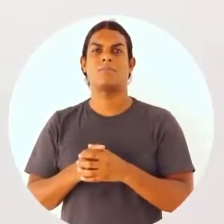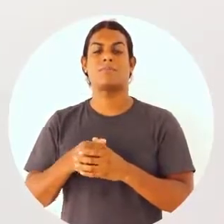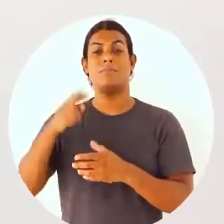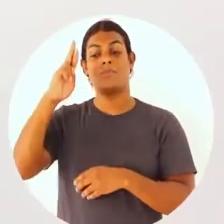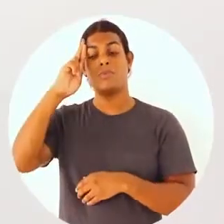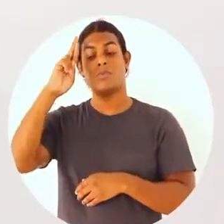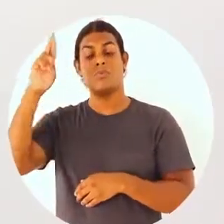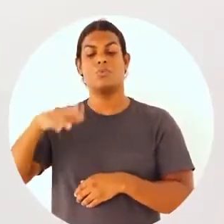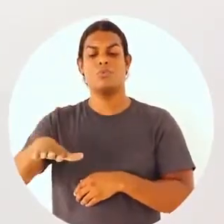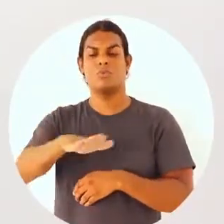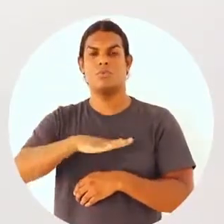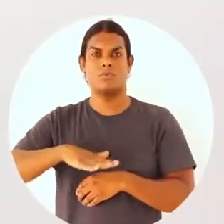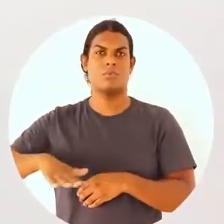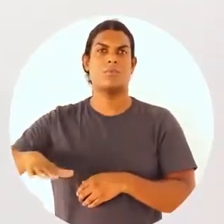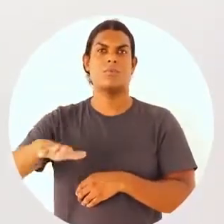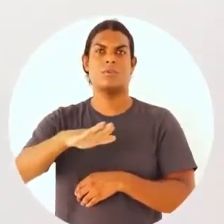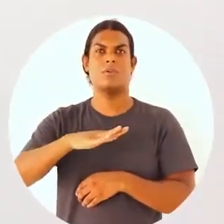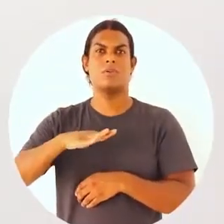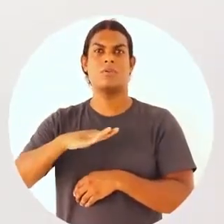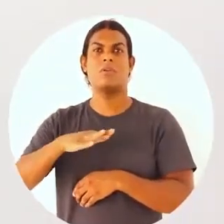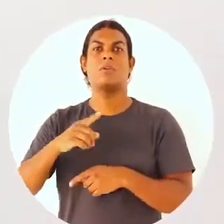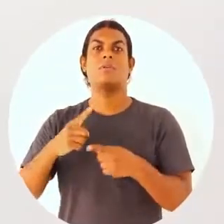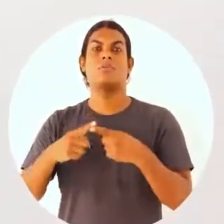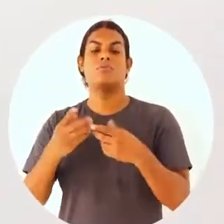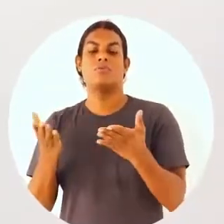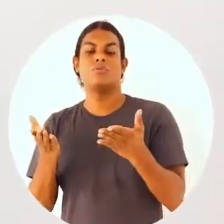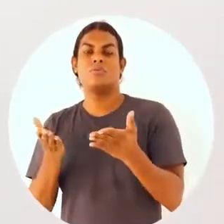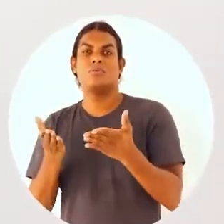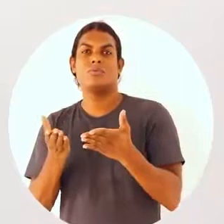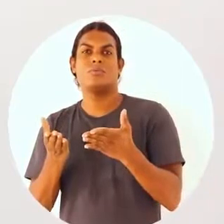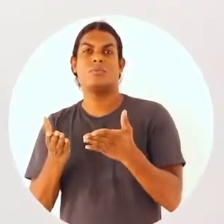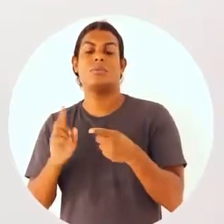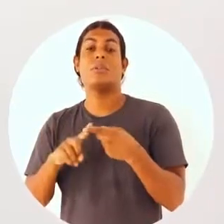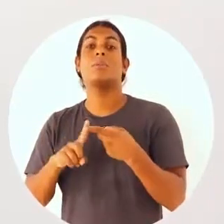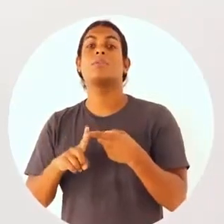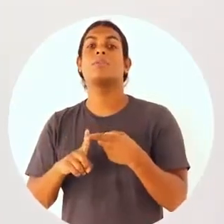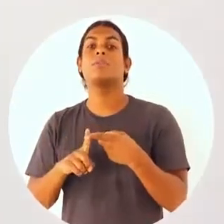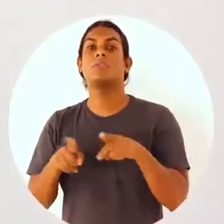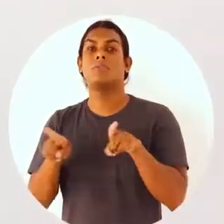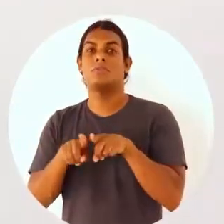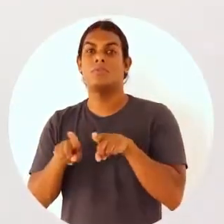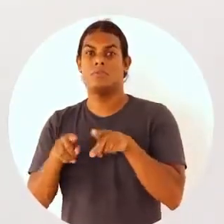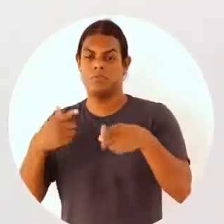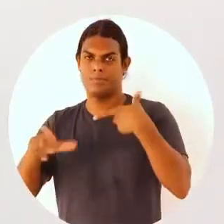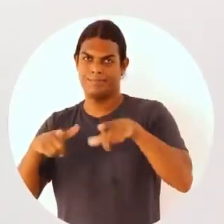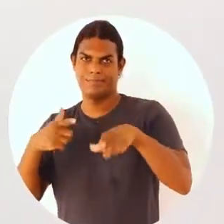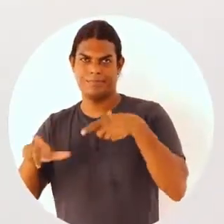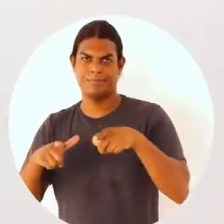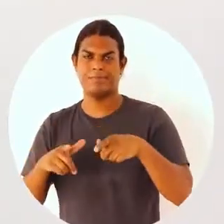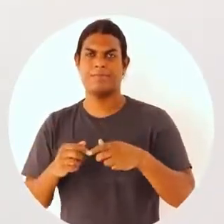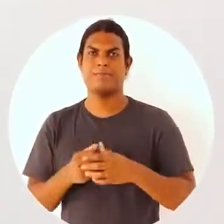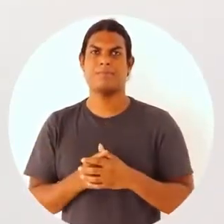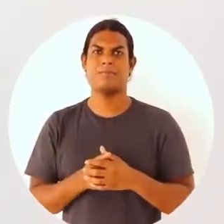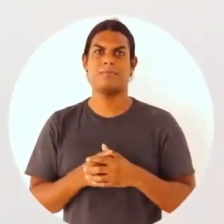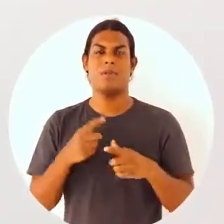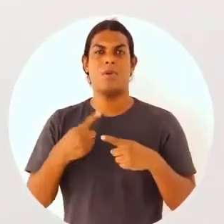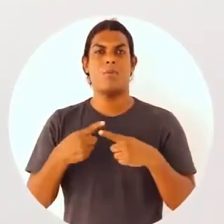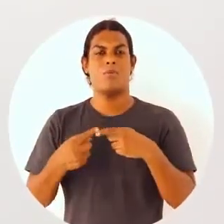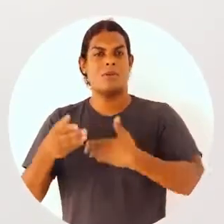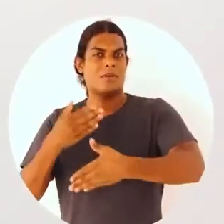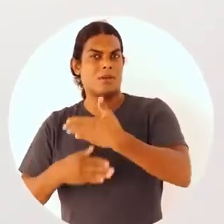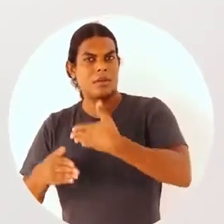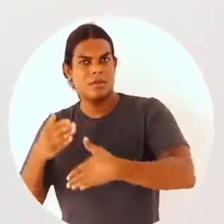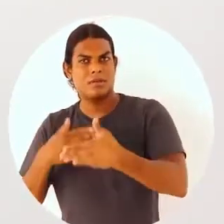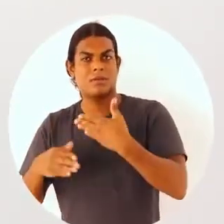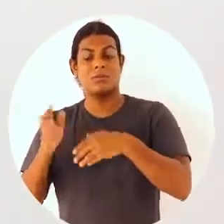produtiva, e os seus trabalhadores. Porque, como ainda tinha um resquício muito forte daquela relação entre o